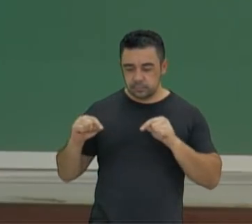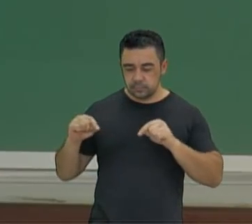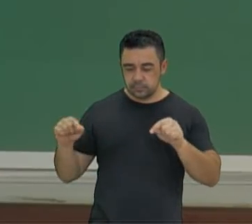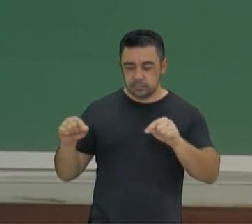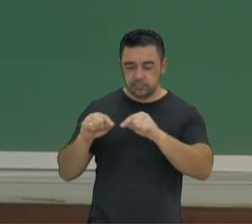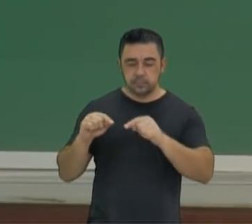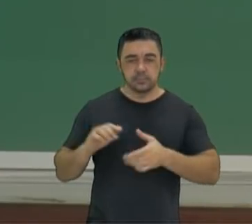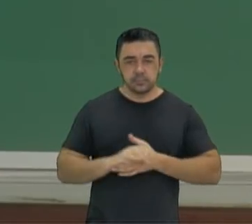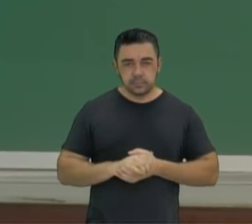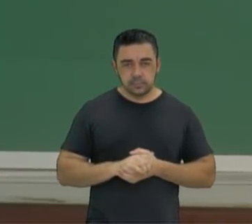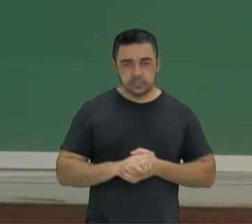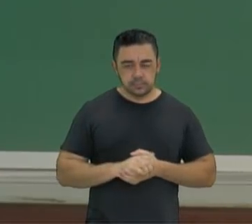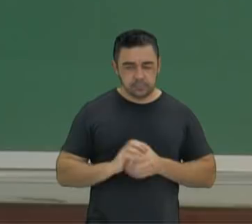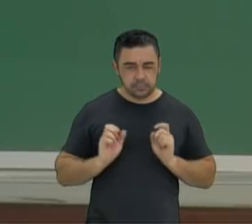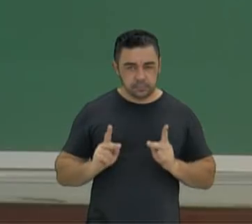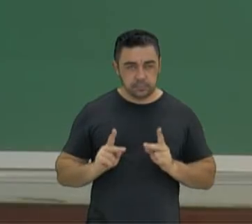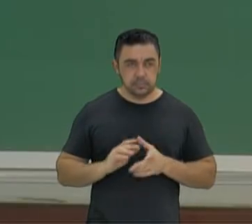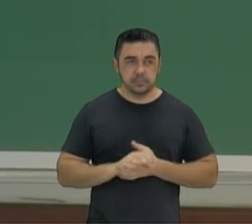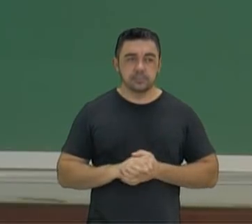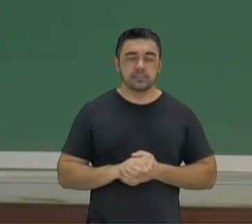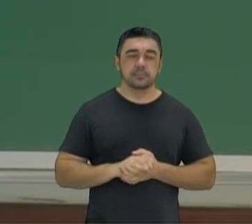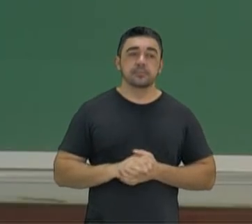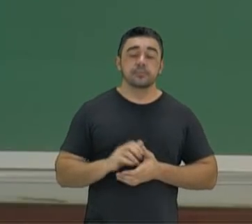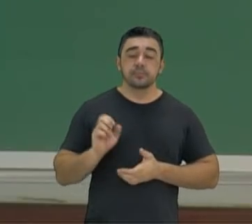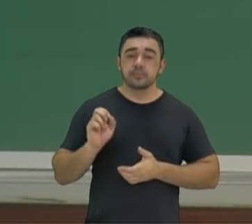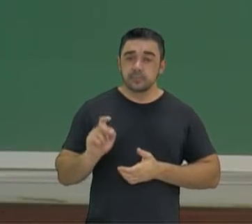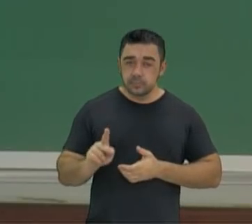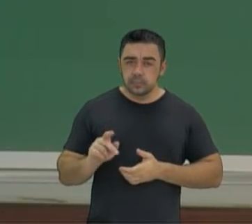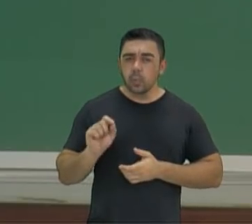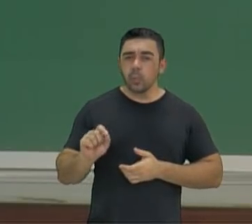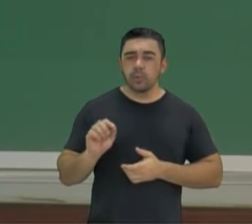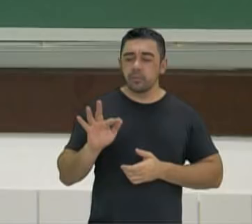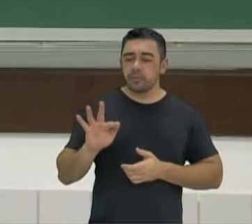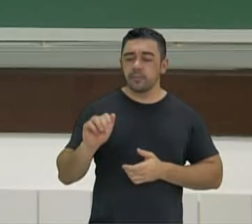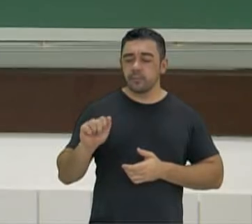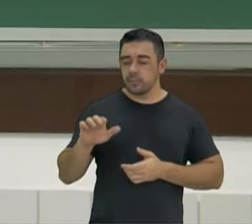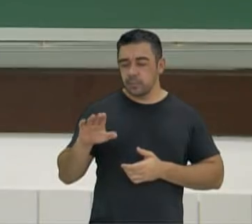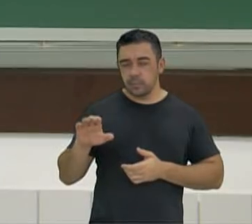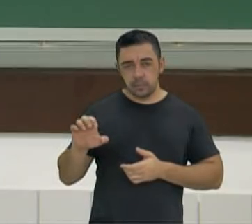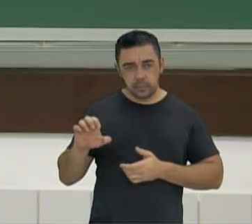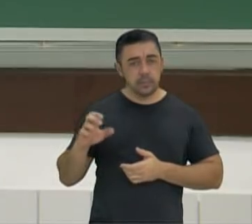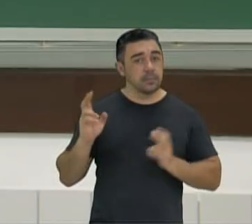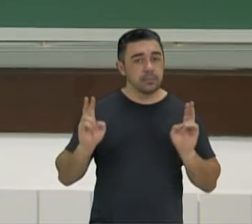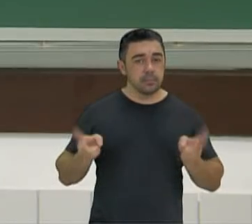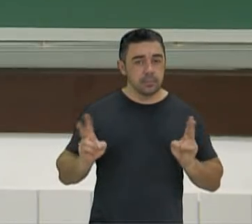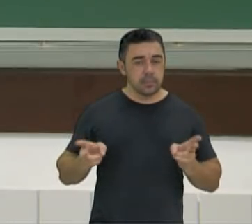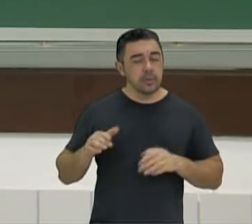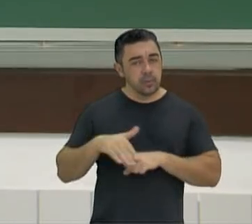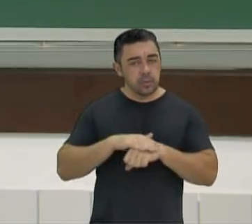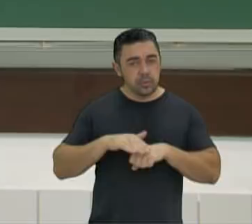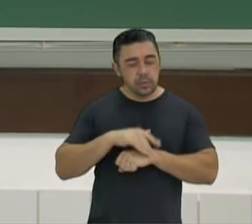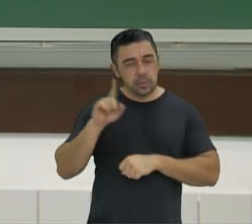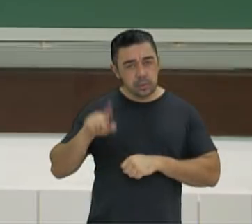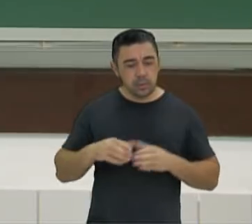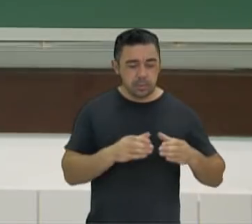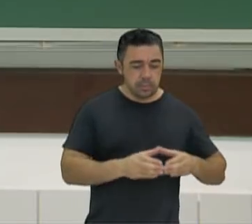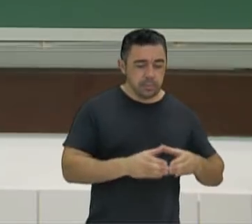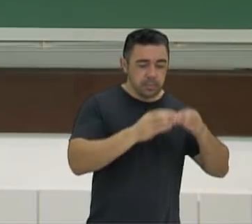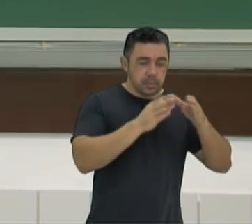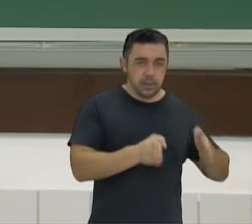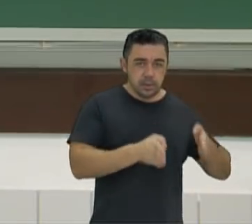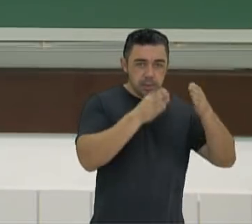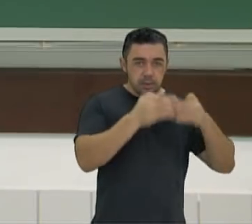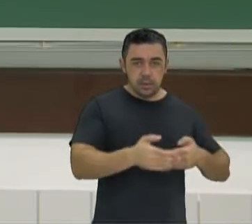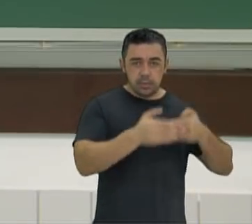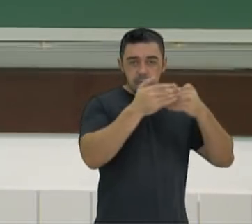um pentágono, ok? Muito bem. E o que são faces? Do mesmo jeito que a gente conversou sobre os prismas,